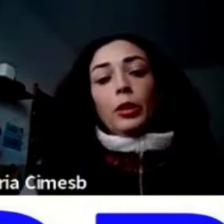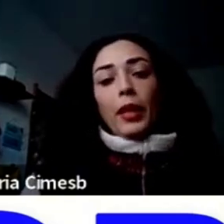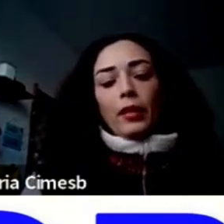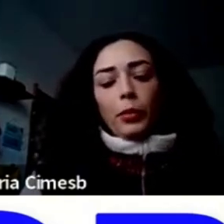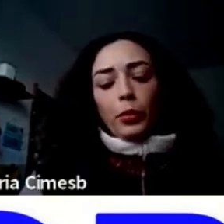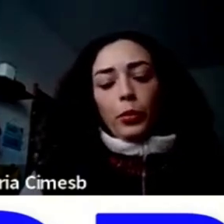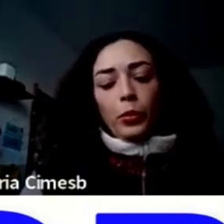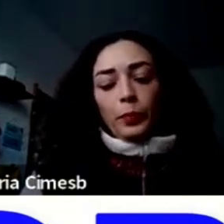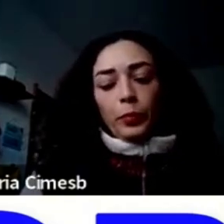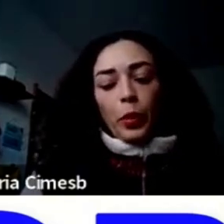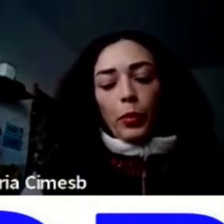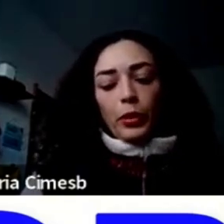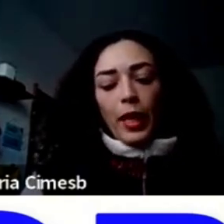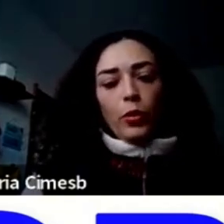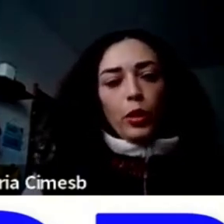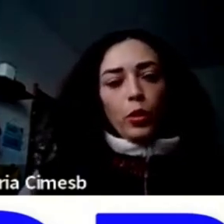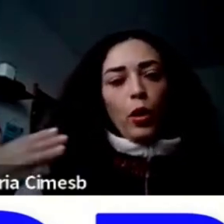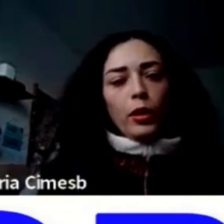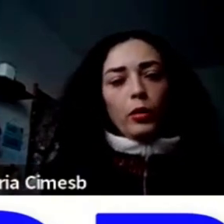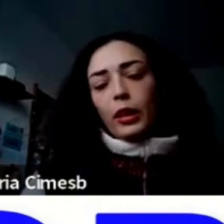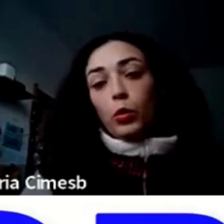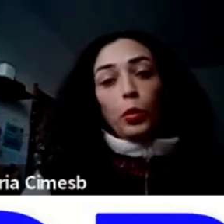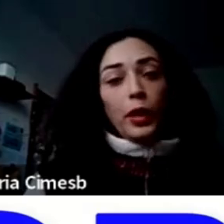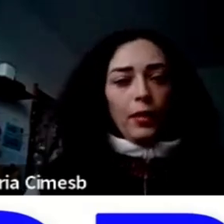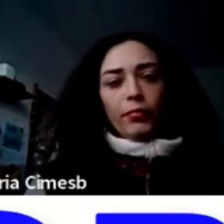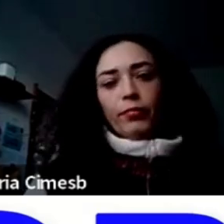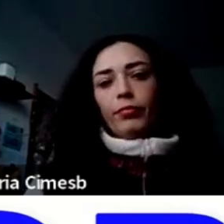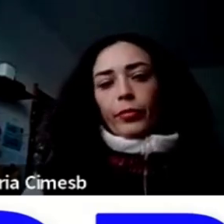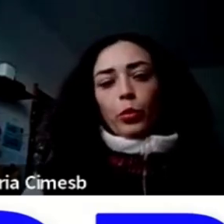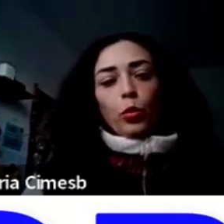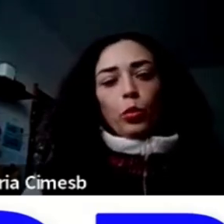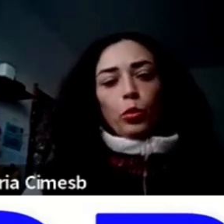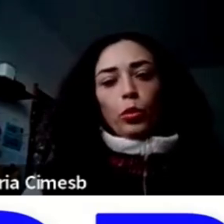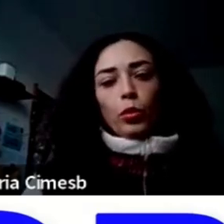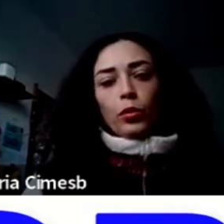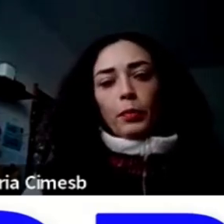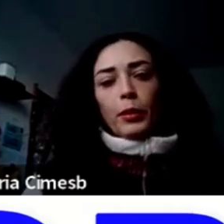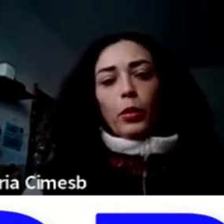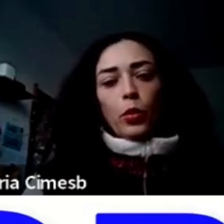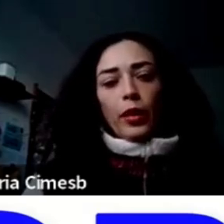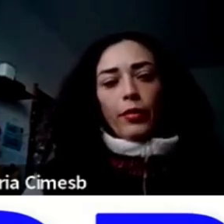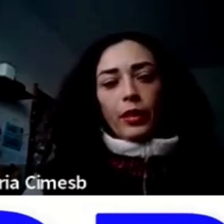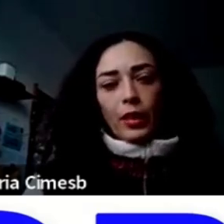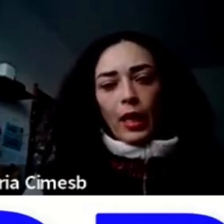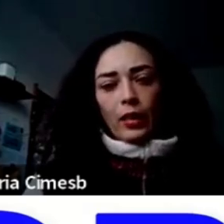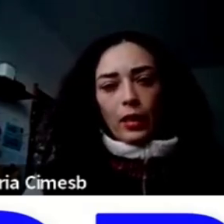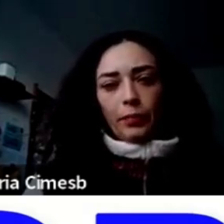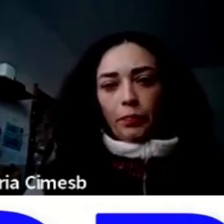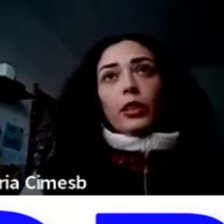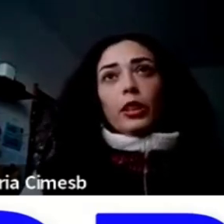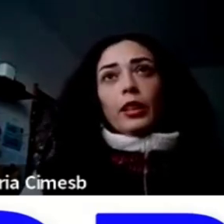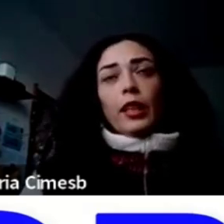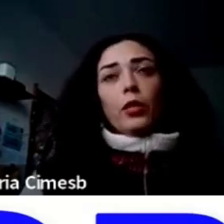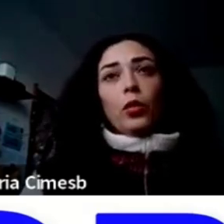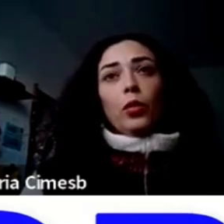simples, porque a gente passa por um processo histórico que excluía muito as pessoas com